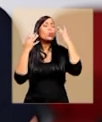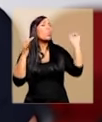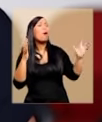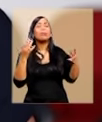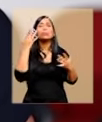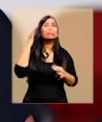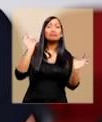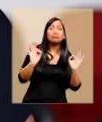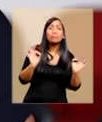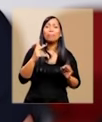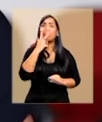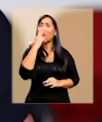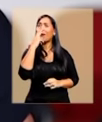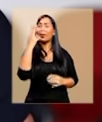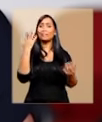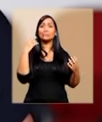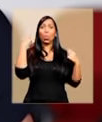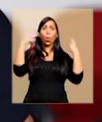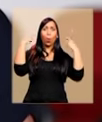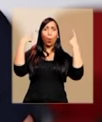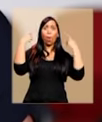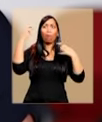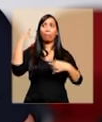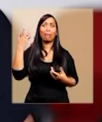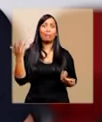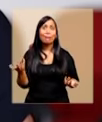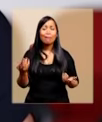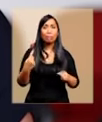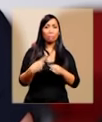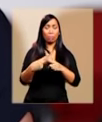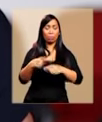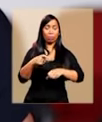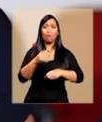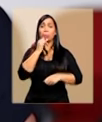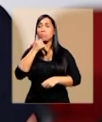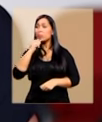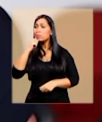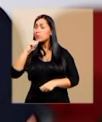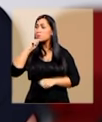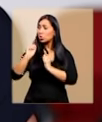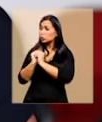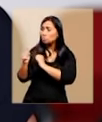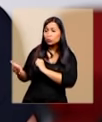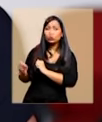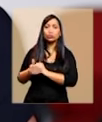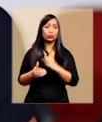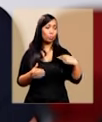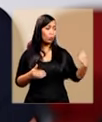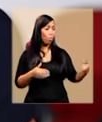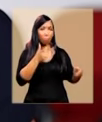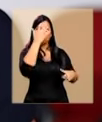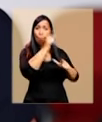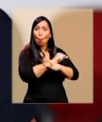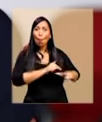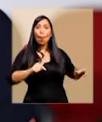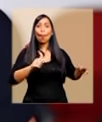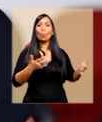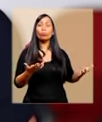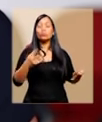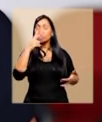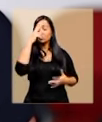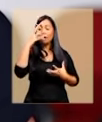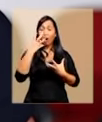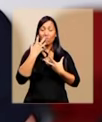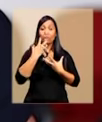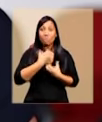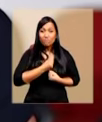estava acontecendo, eu achava que eu estava enlouquecendo, assim, porque não tinha... Minha mãe estava do meu lado e do outro lado não tinha ninguém. Mas